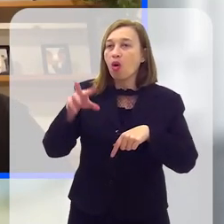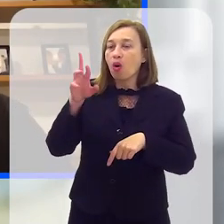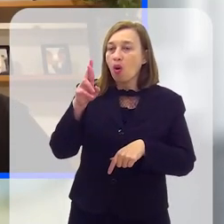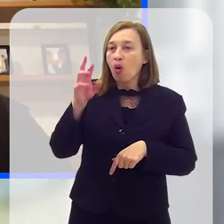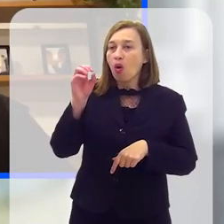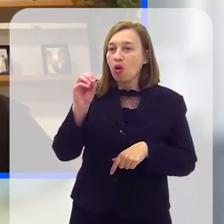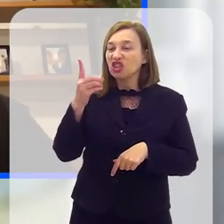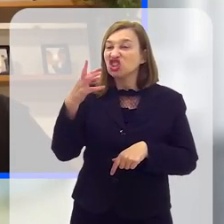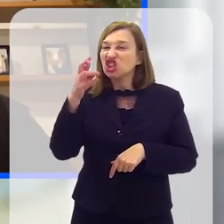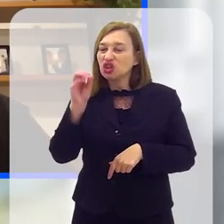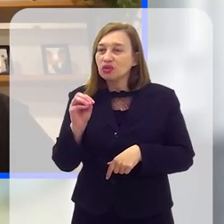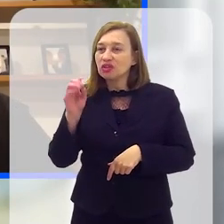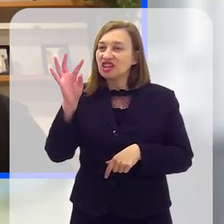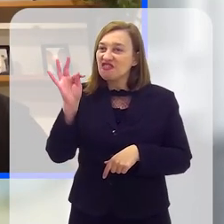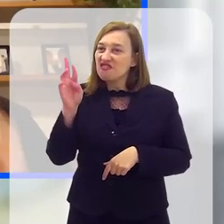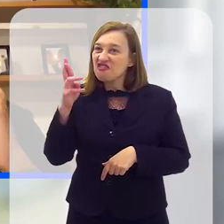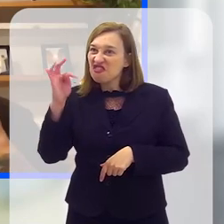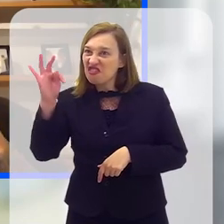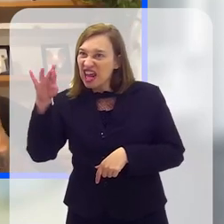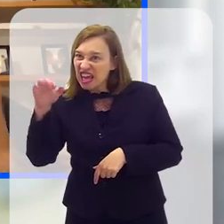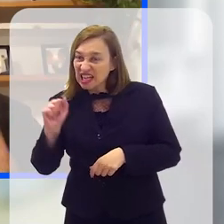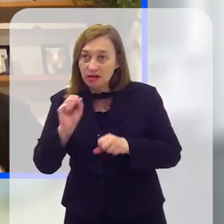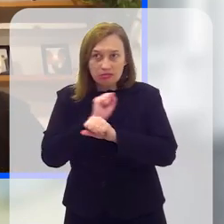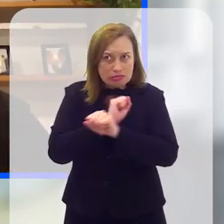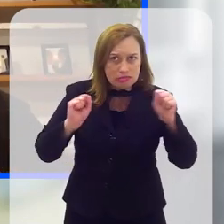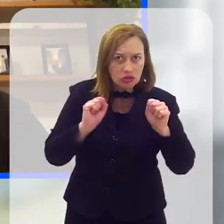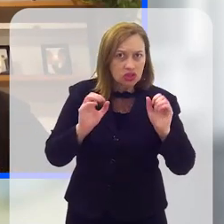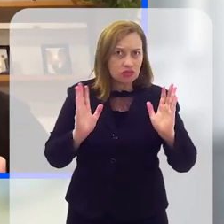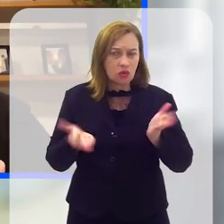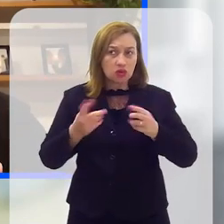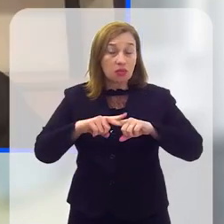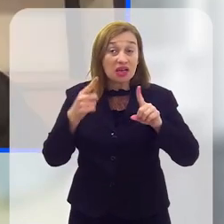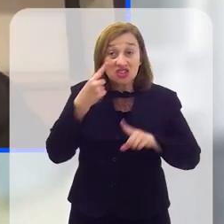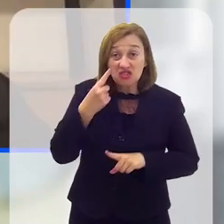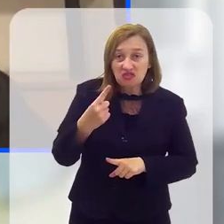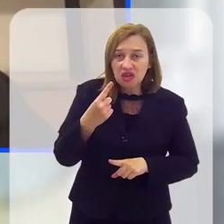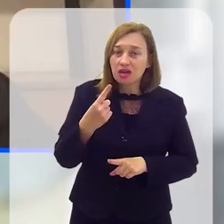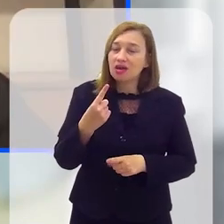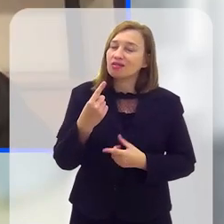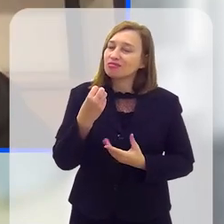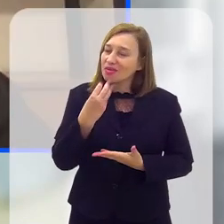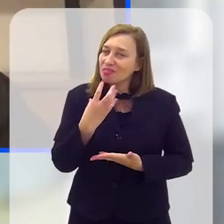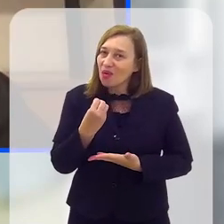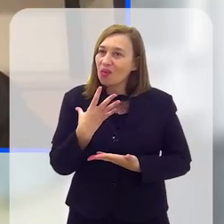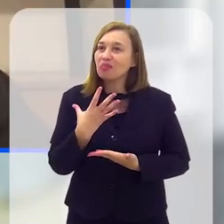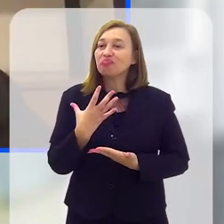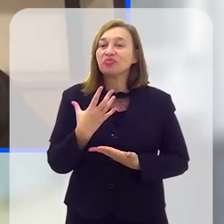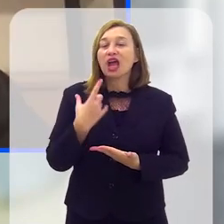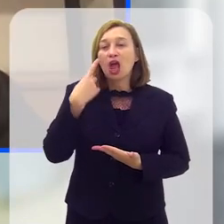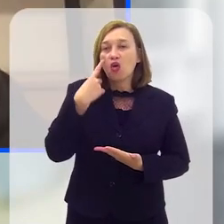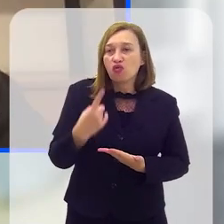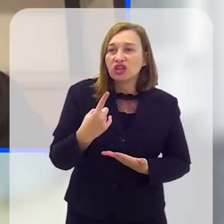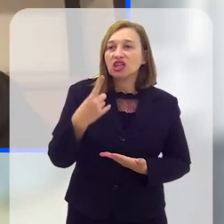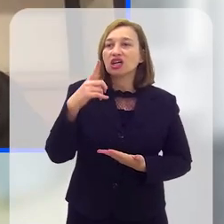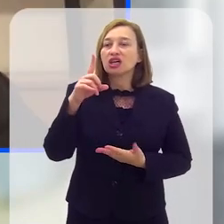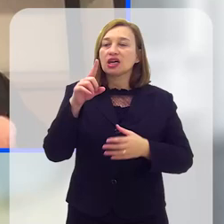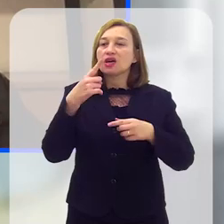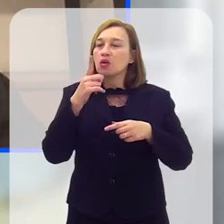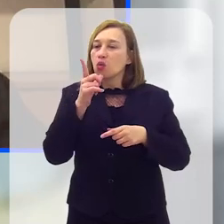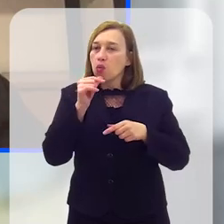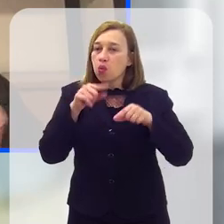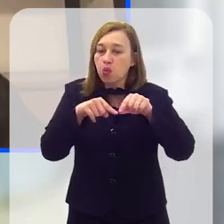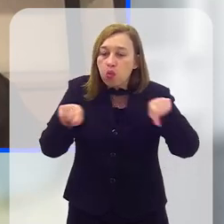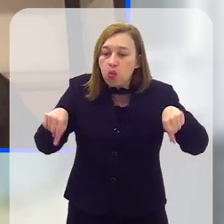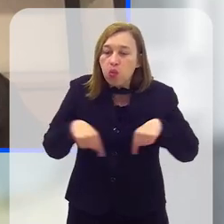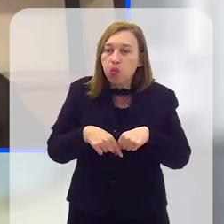Mas isso é praticamente impossível. Então, a gente vê isso com muito bons olhos. Eu mesmo vejo que a Rodrigo